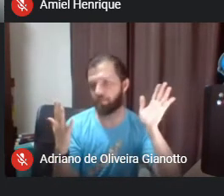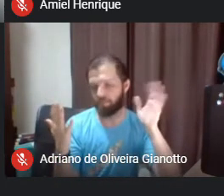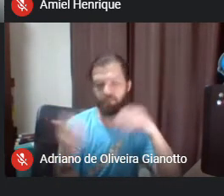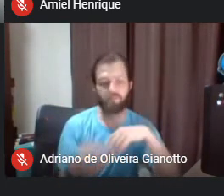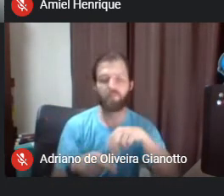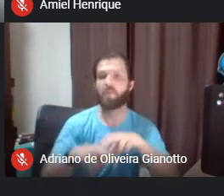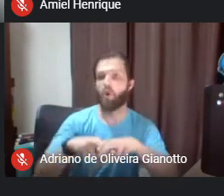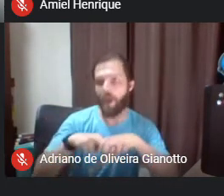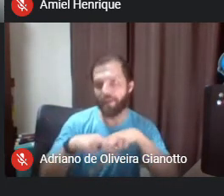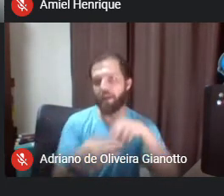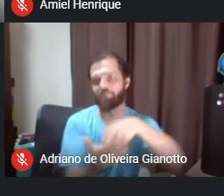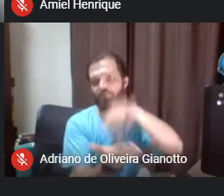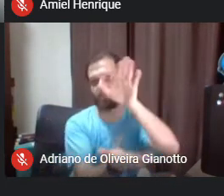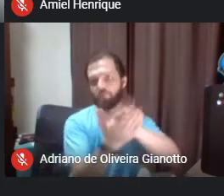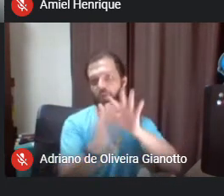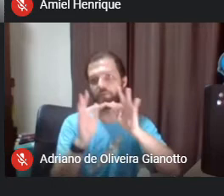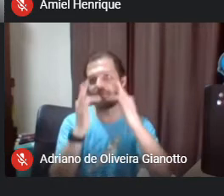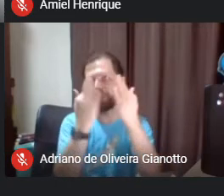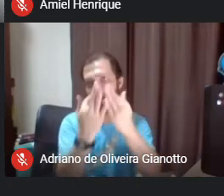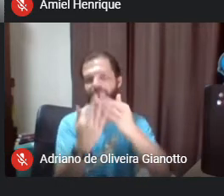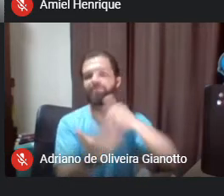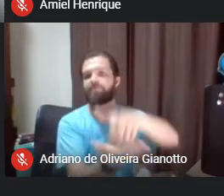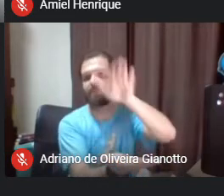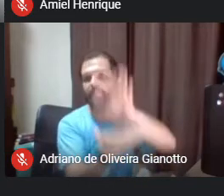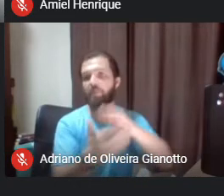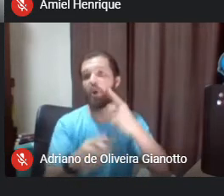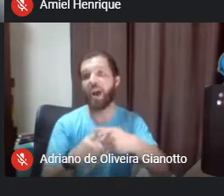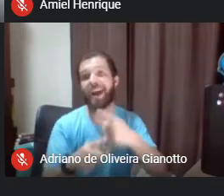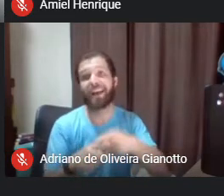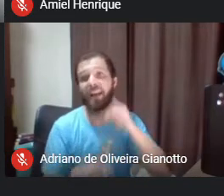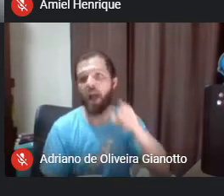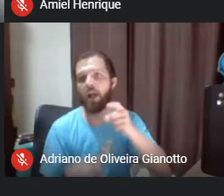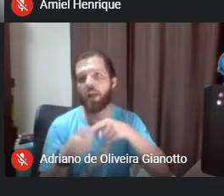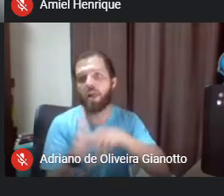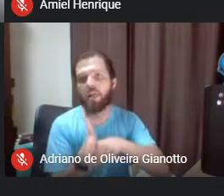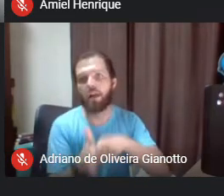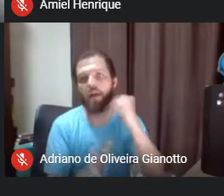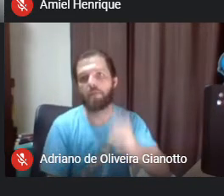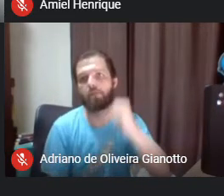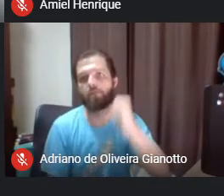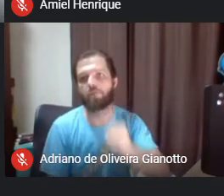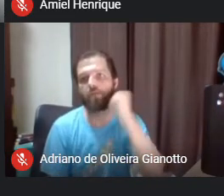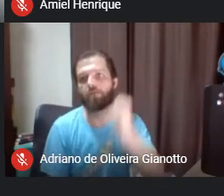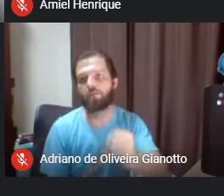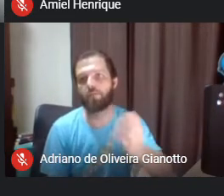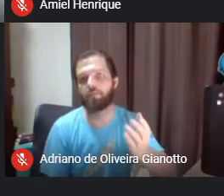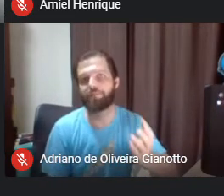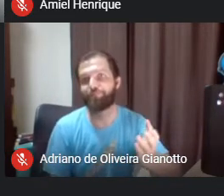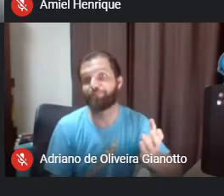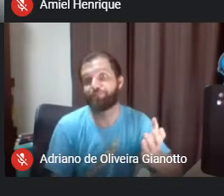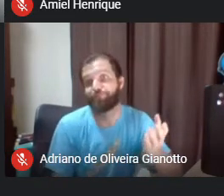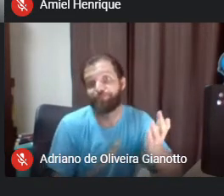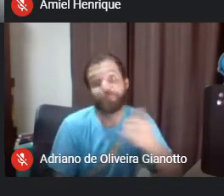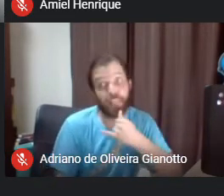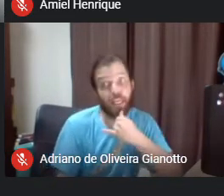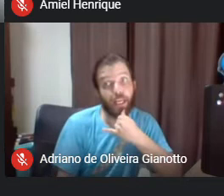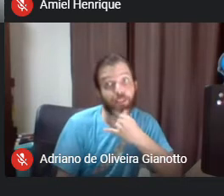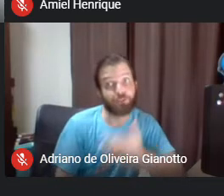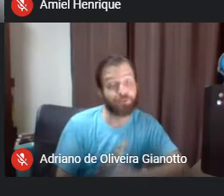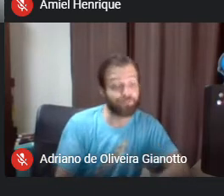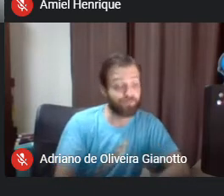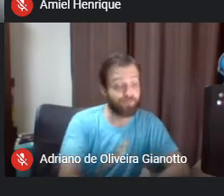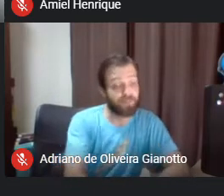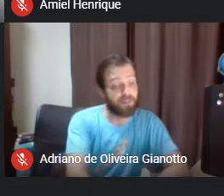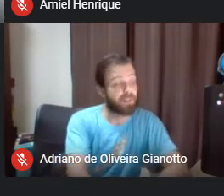abria o ouvido, furava, enfim. E aí teve algumas famílias que acabou também